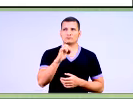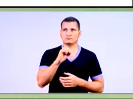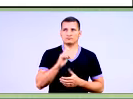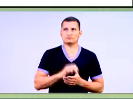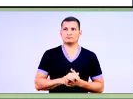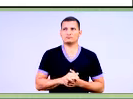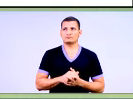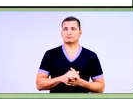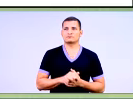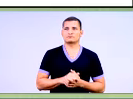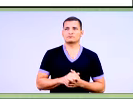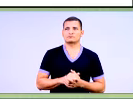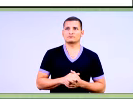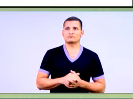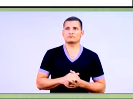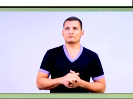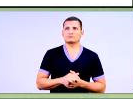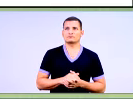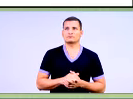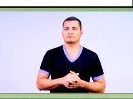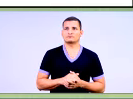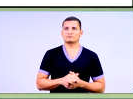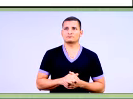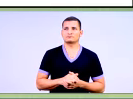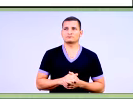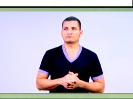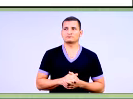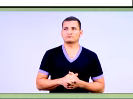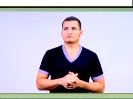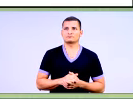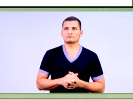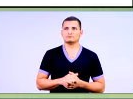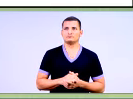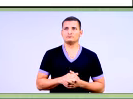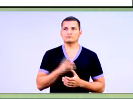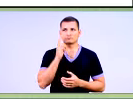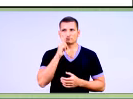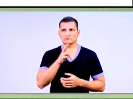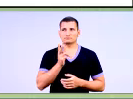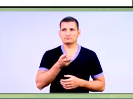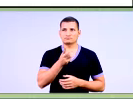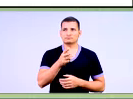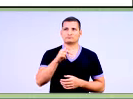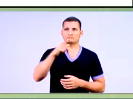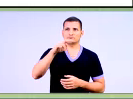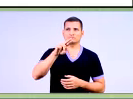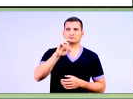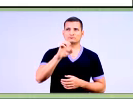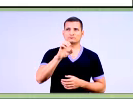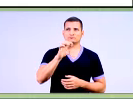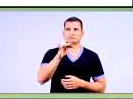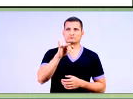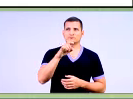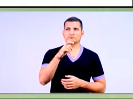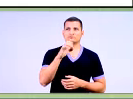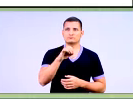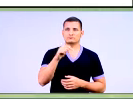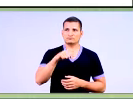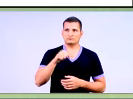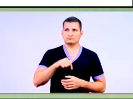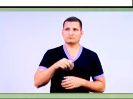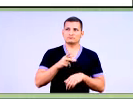de um verbo é o prefixo over. Pessoal, vemos muito esse prefixo aqui no contexto, no nosso